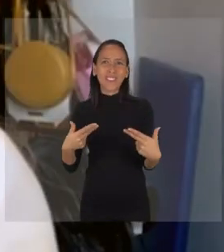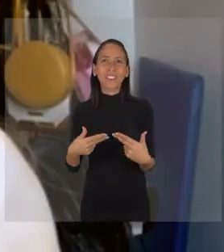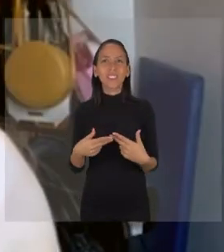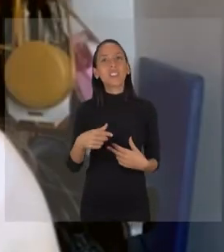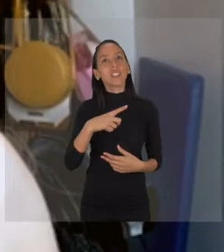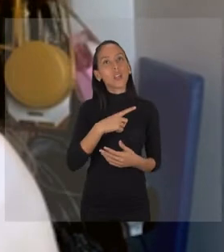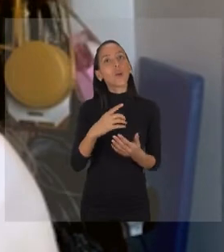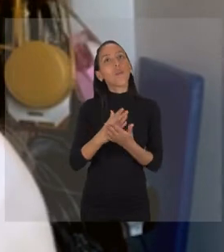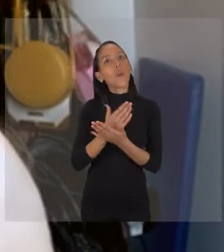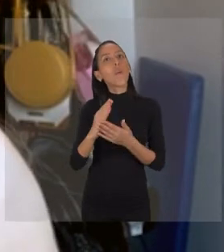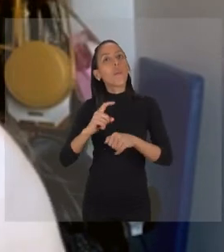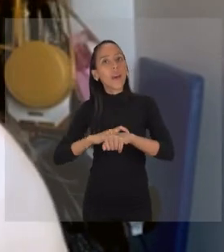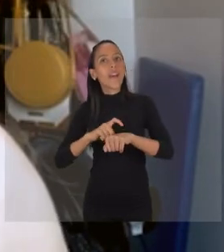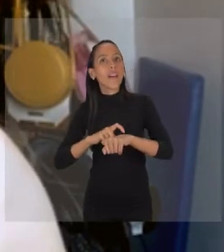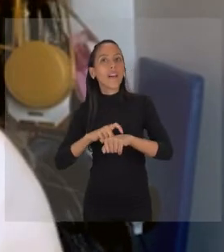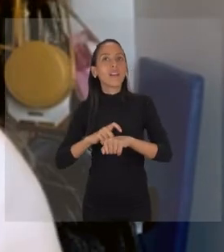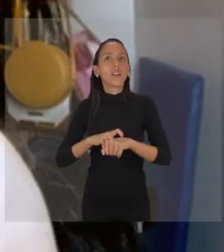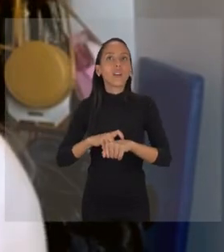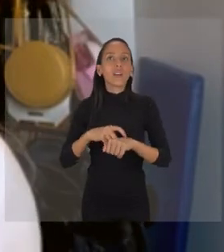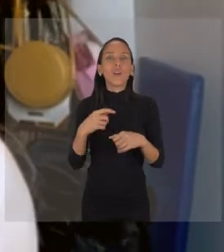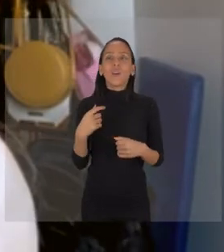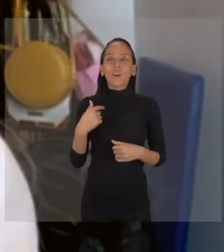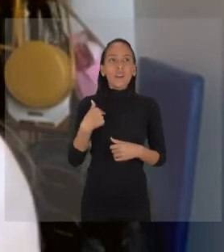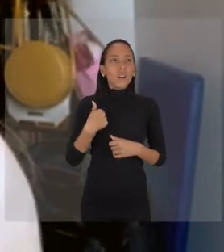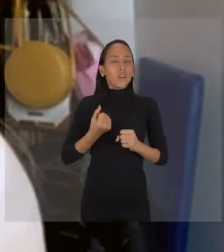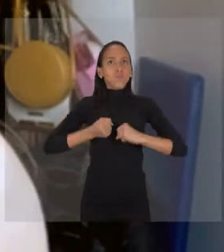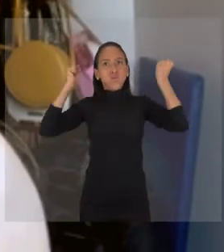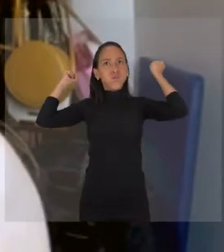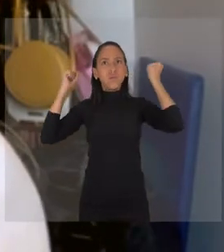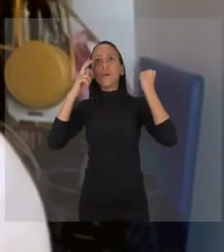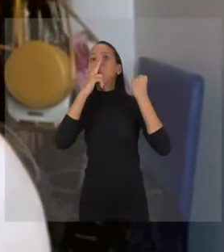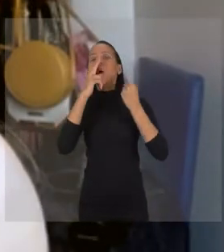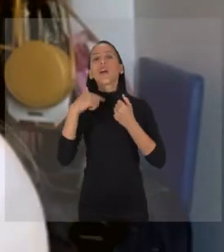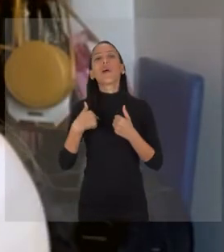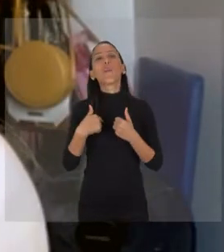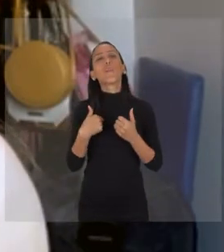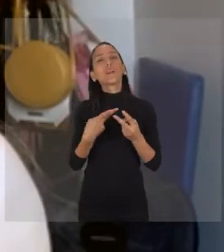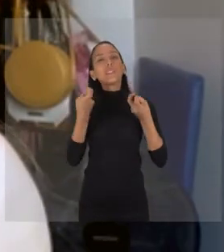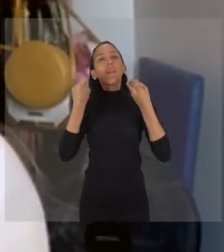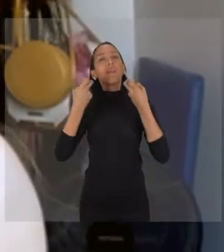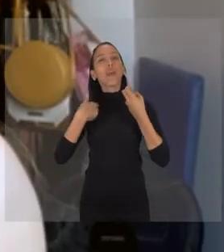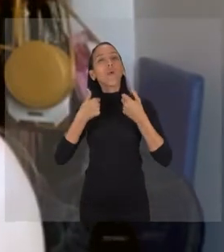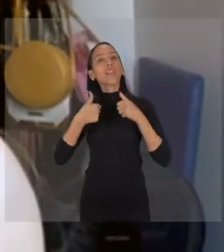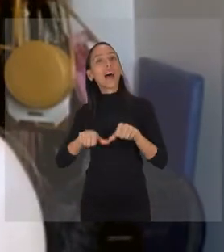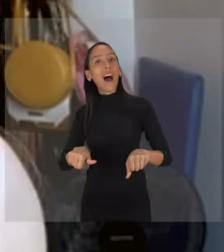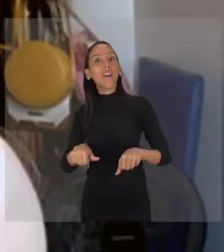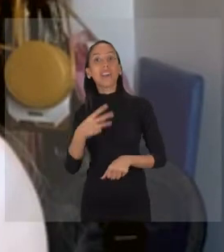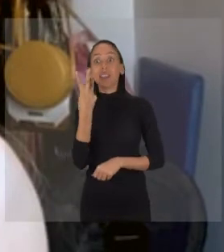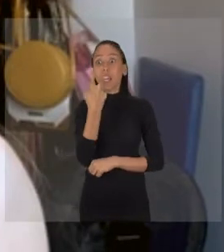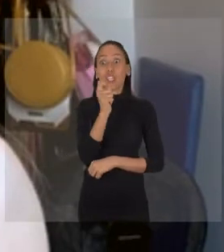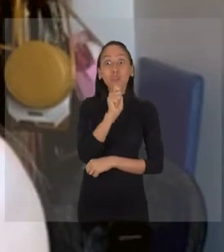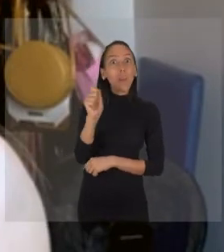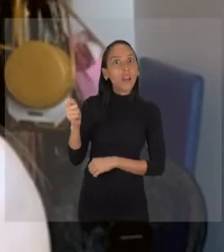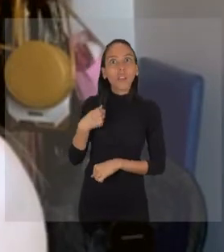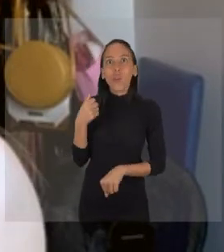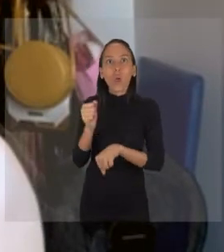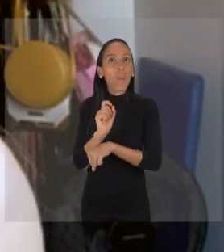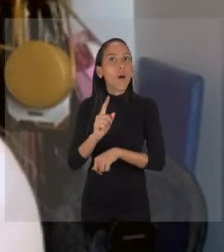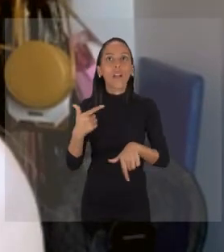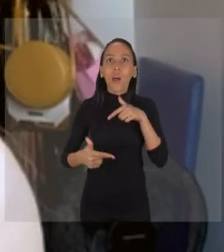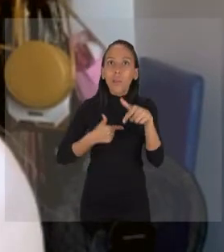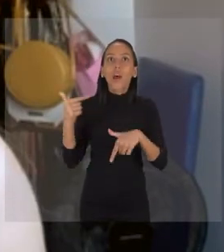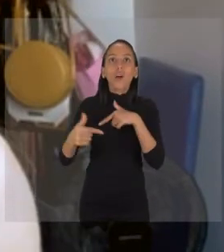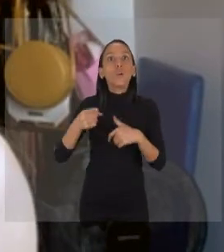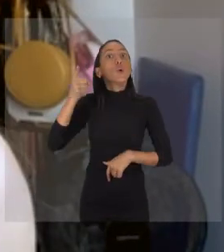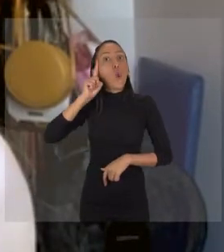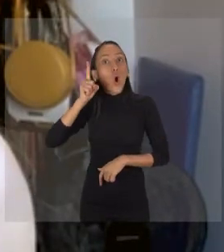surto de, tipo, quando eu percebi que eu tava há uns 3 meses sem parar de trabalhar, sabe? Tipo,